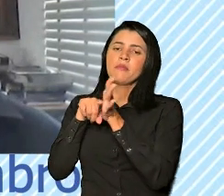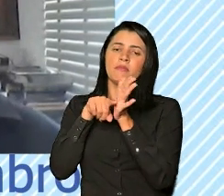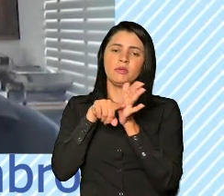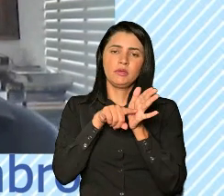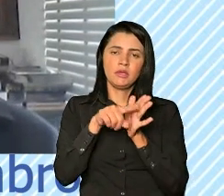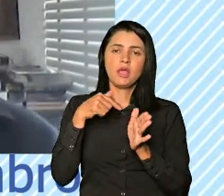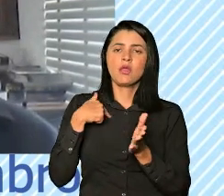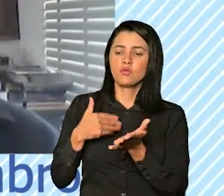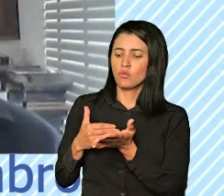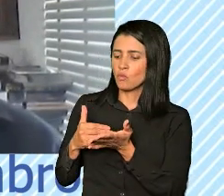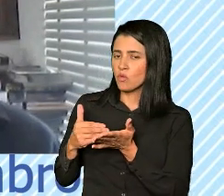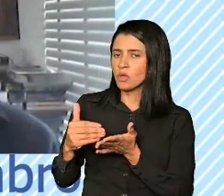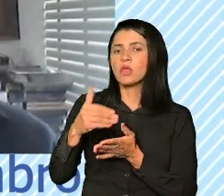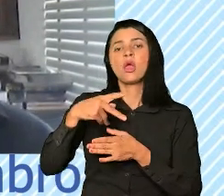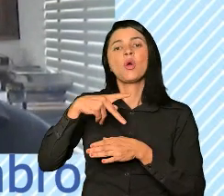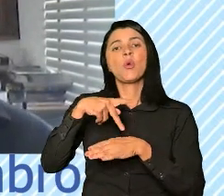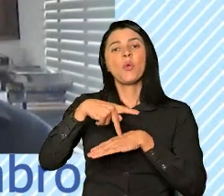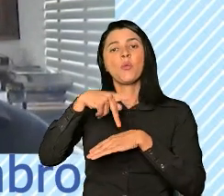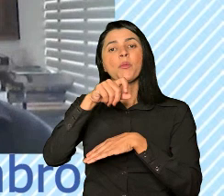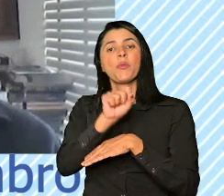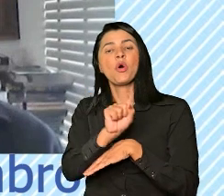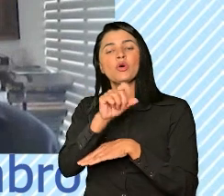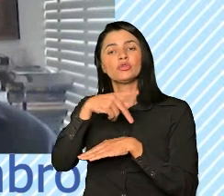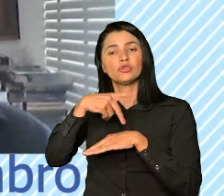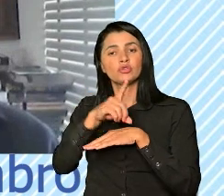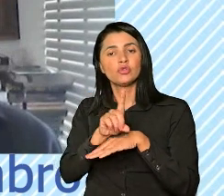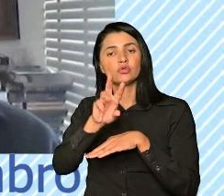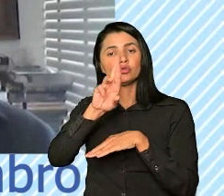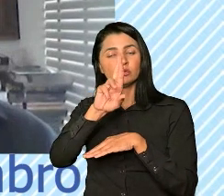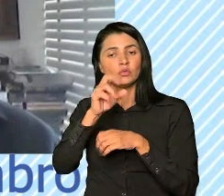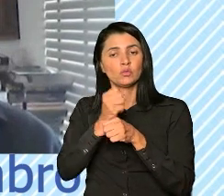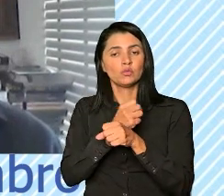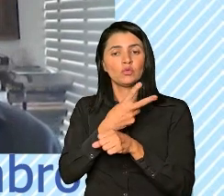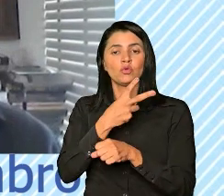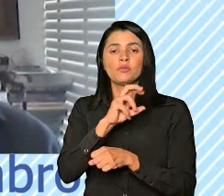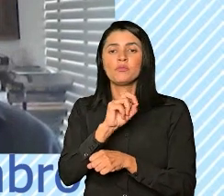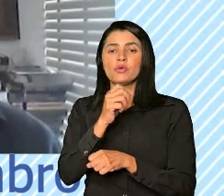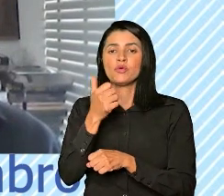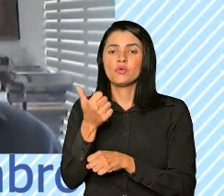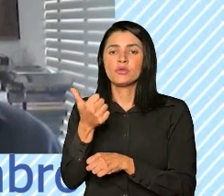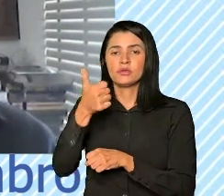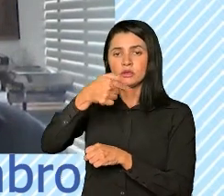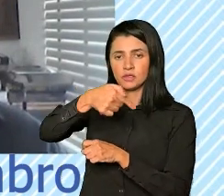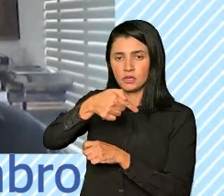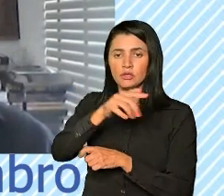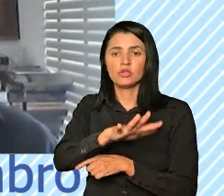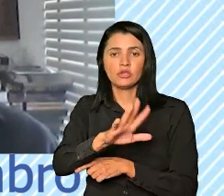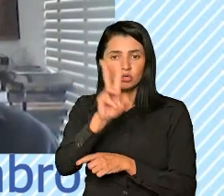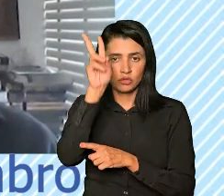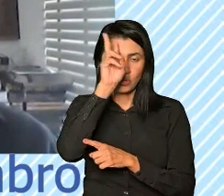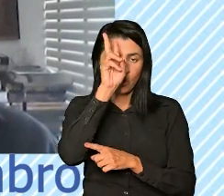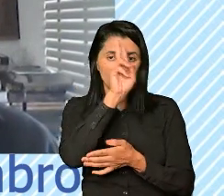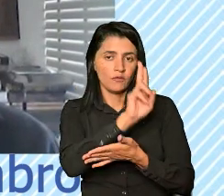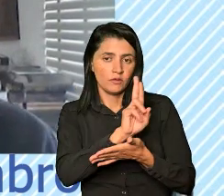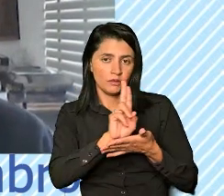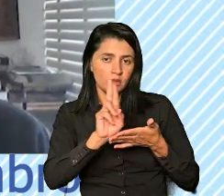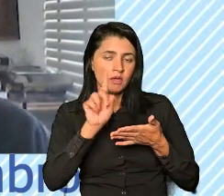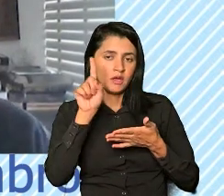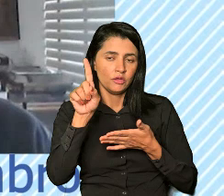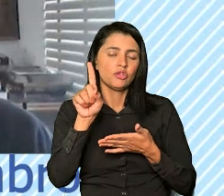eu iniciei no pós-doutorado em 2017 em História na Universidade Federal